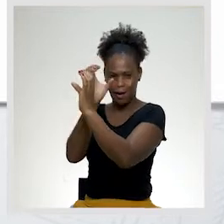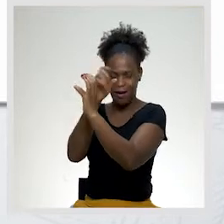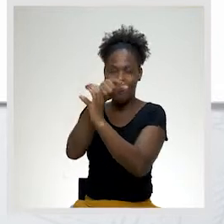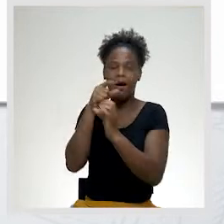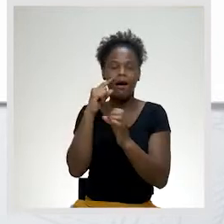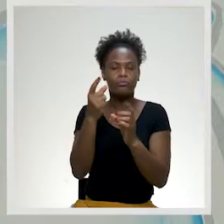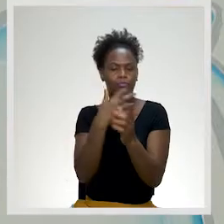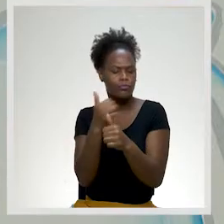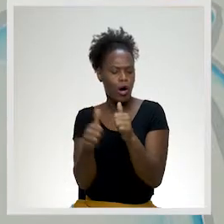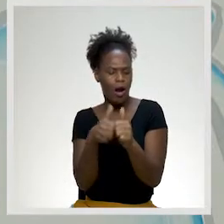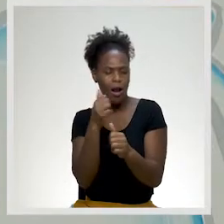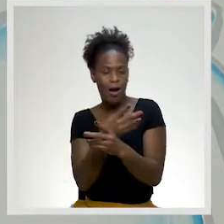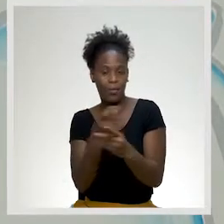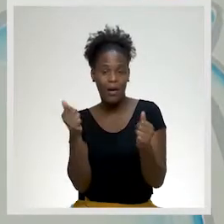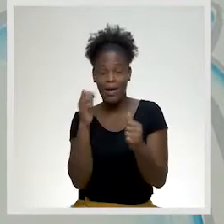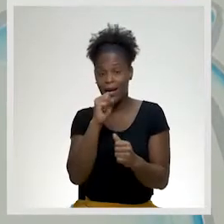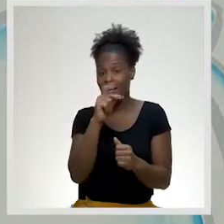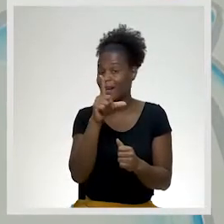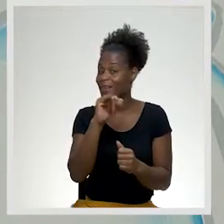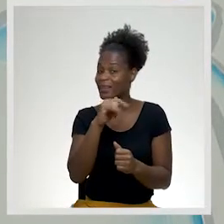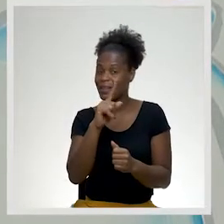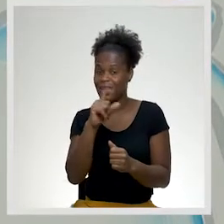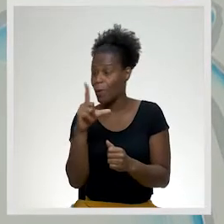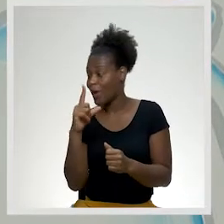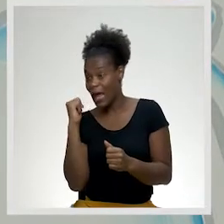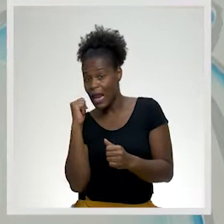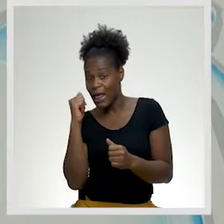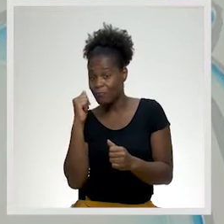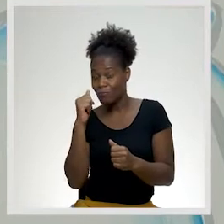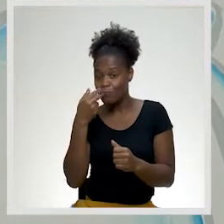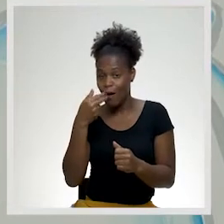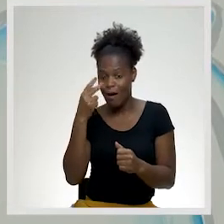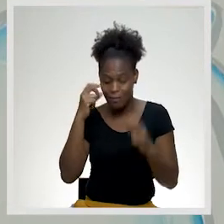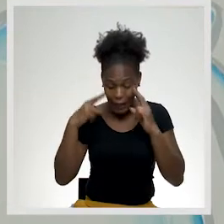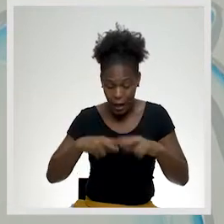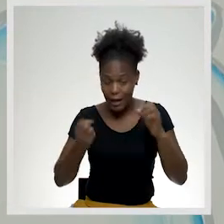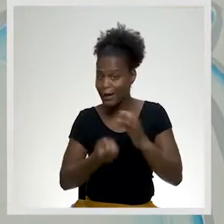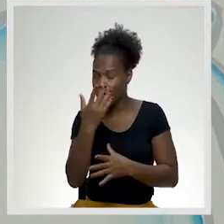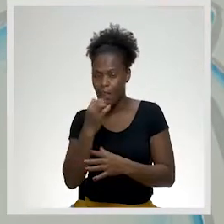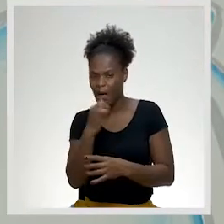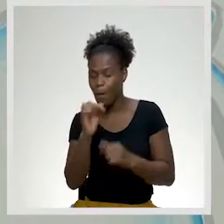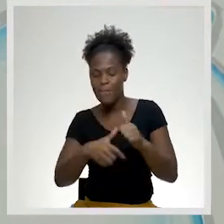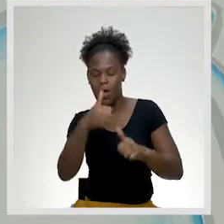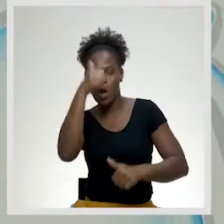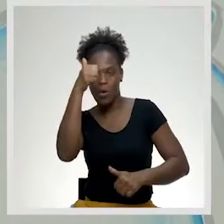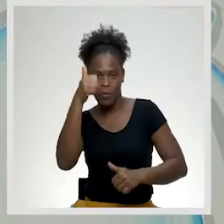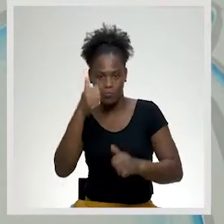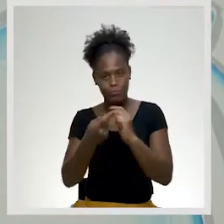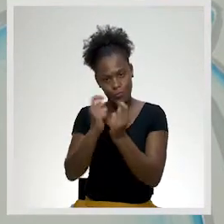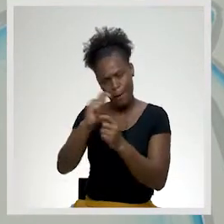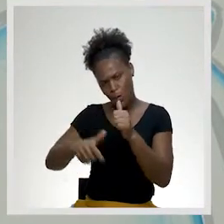porque, na verdade, o telescópio não foi inventado por Galileu, mas ele simplesmente aperfeiçoou, melhorou